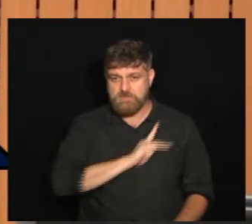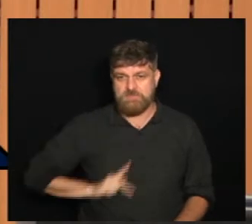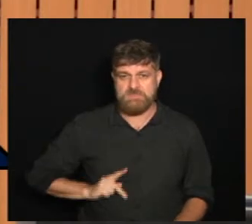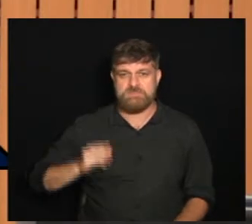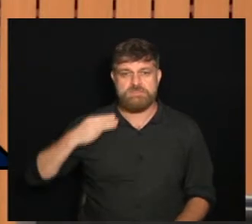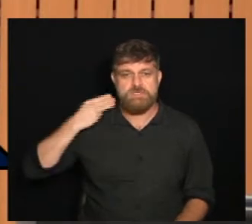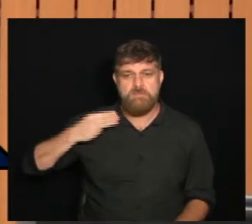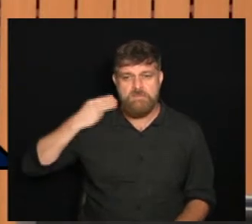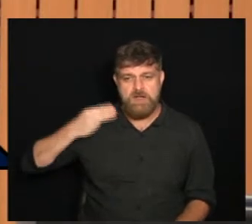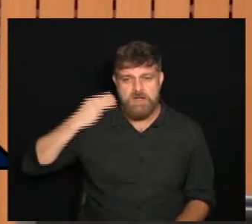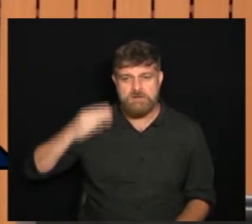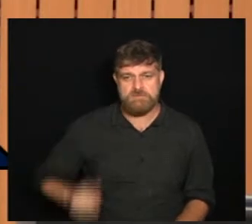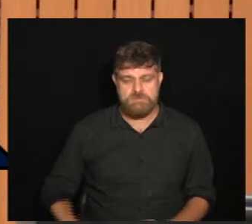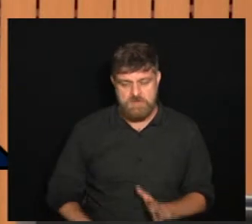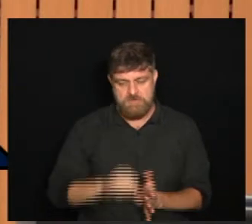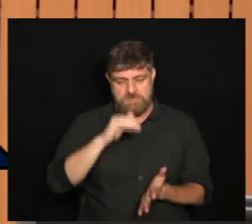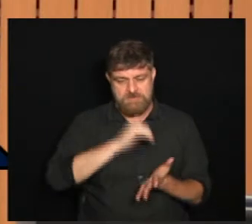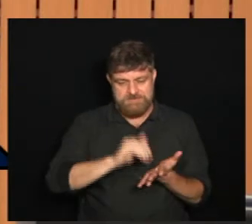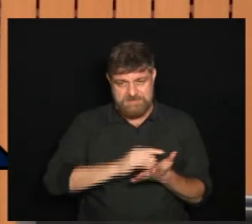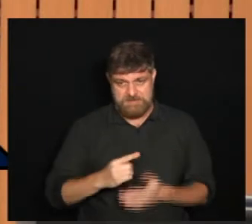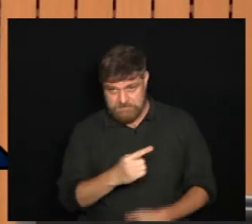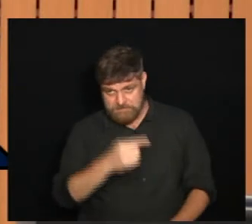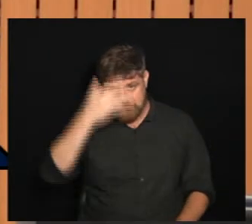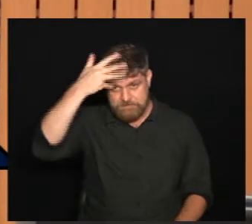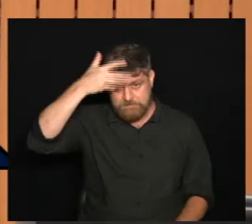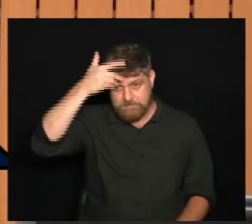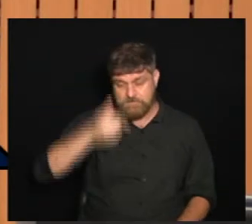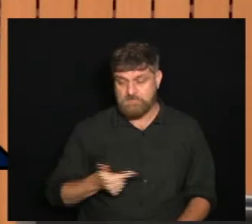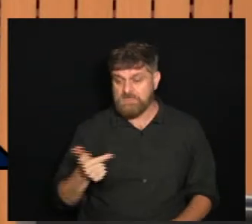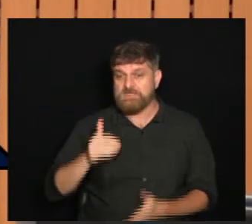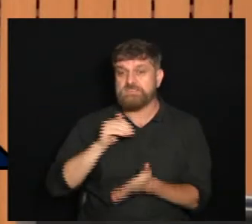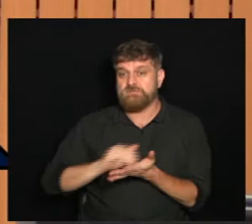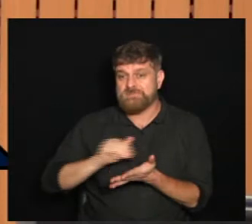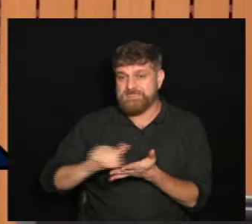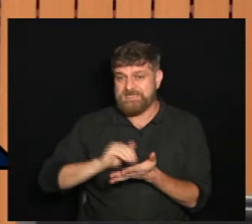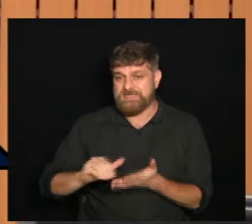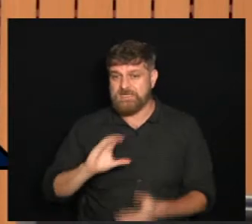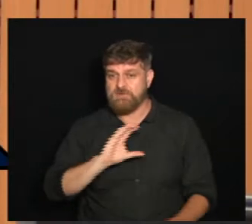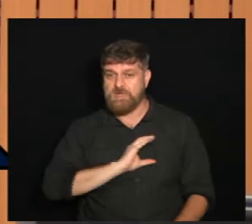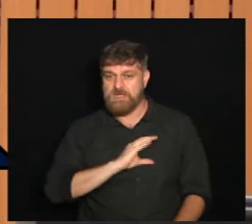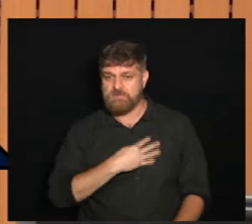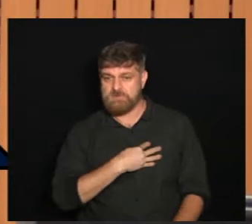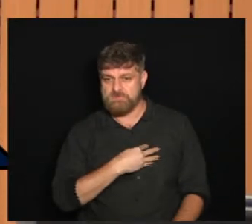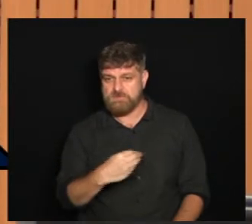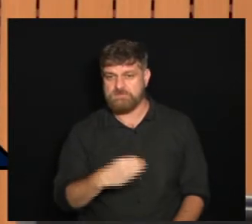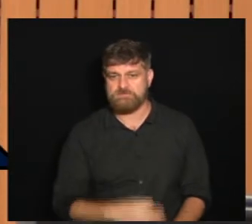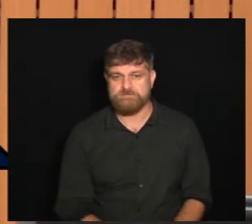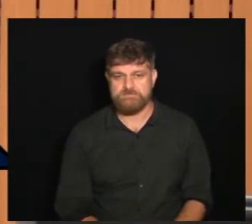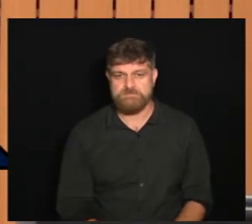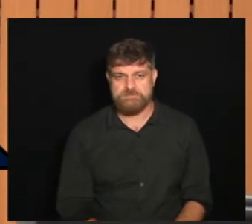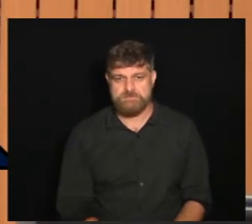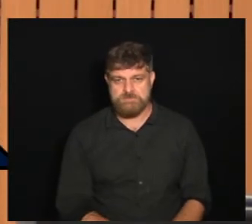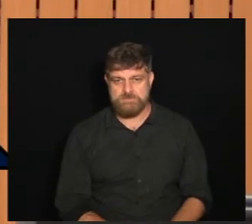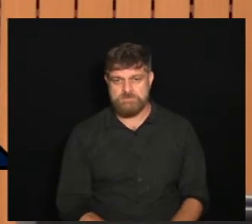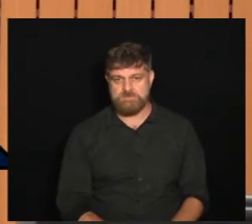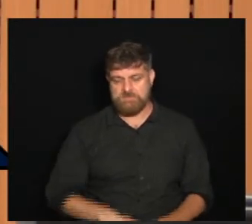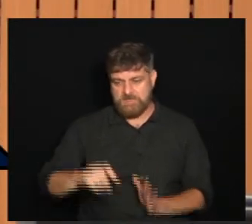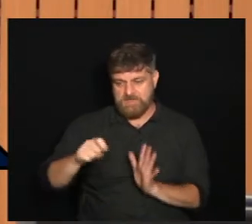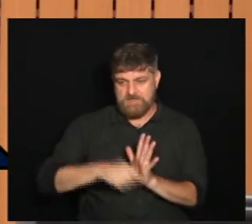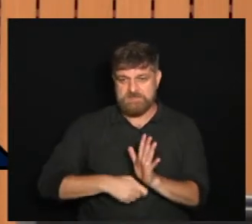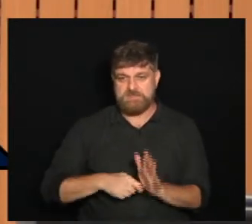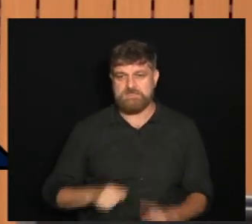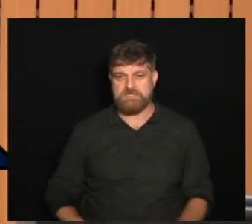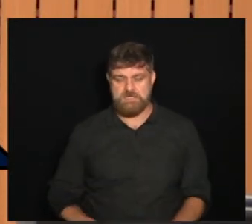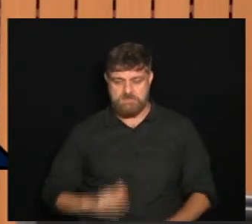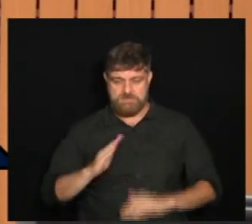Marcos Bernardelli, primeiro secretário Rodrigo da Farmadic, segundo secretário Aparecido Campos Filho, que assinarão